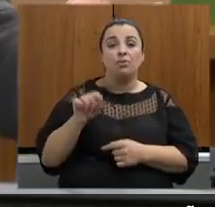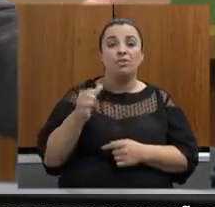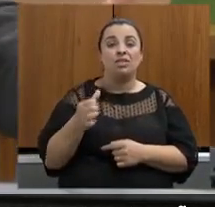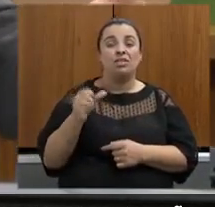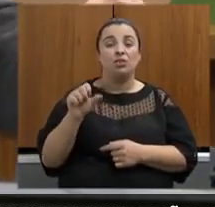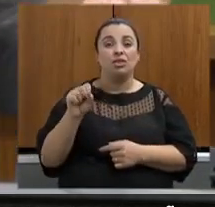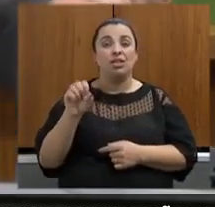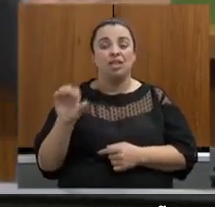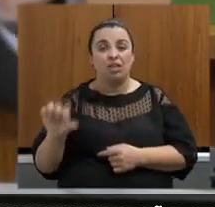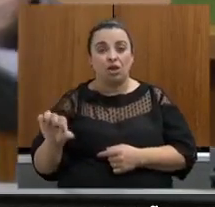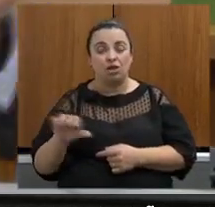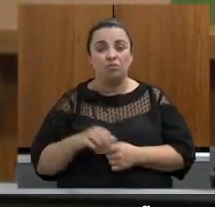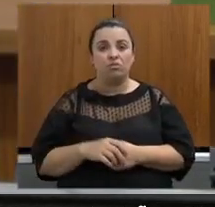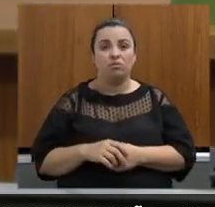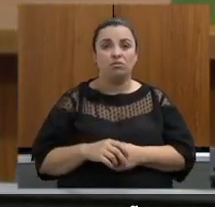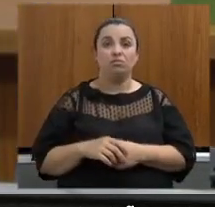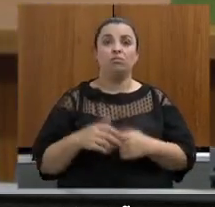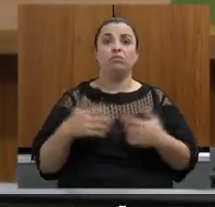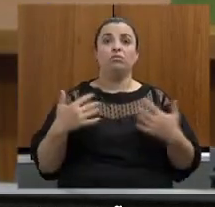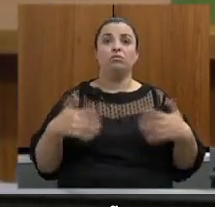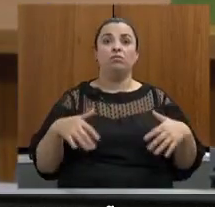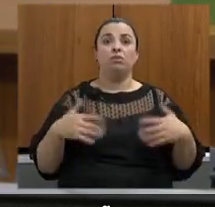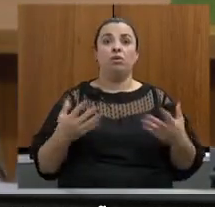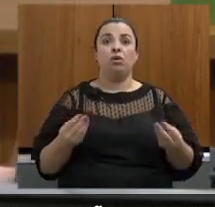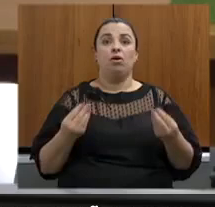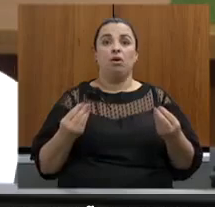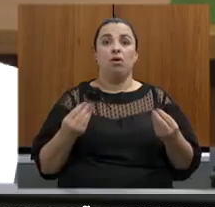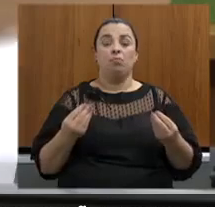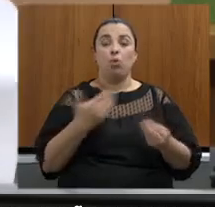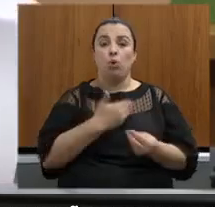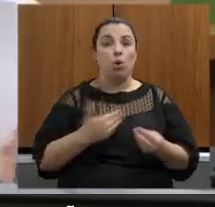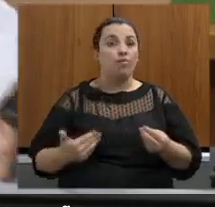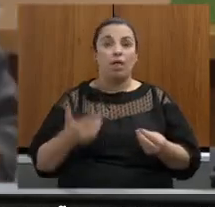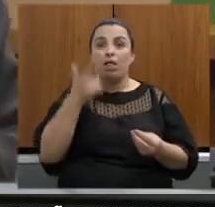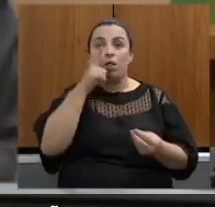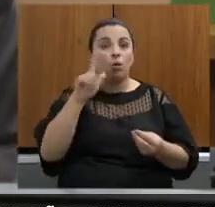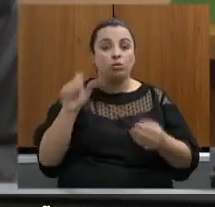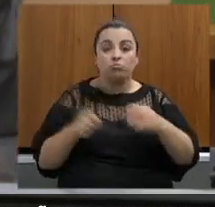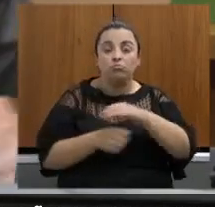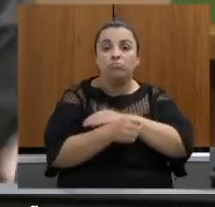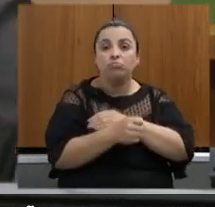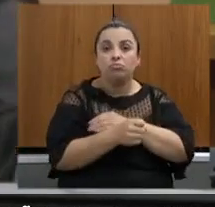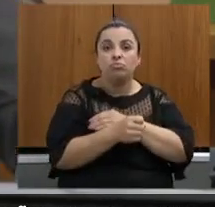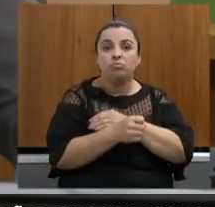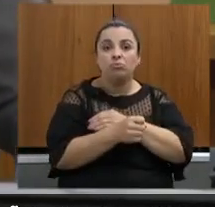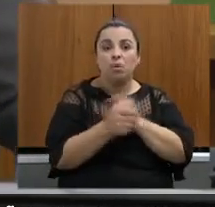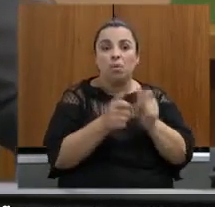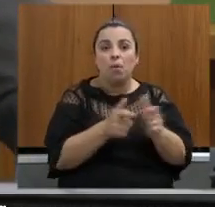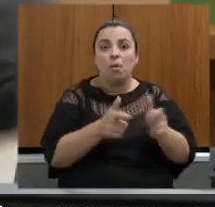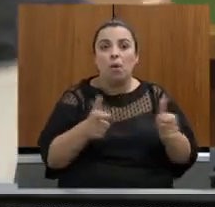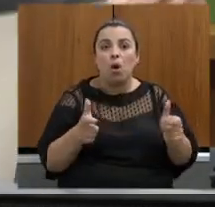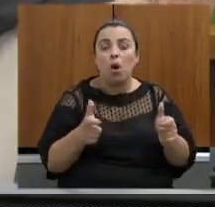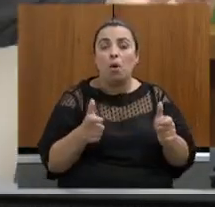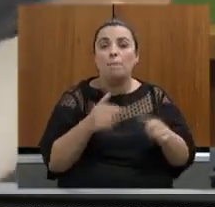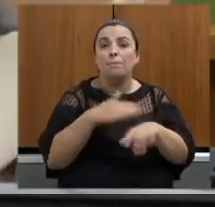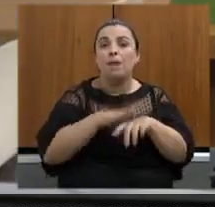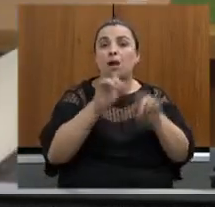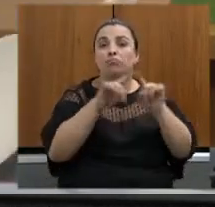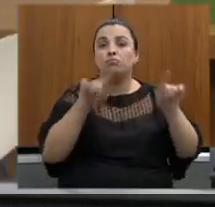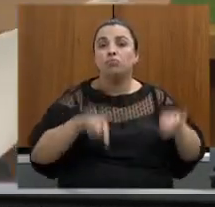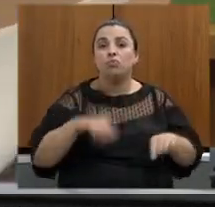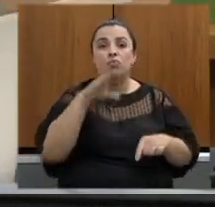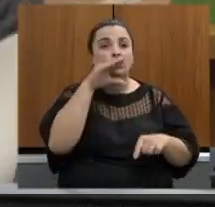a polícia de que o governo ia conseguir fazer a recomposição dos efetivos e eu trago aqui agora tá